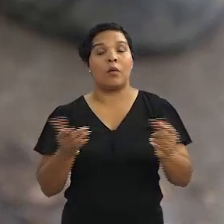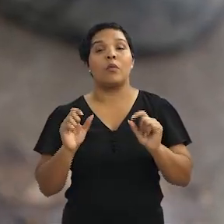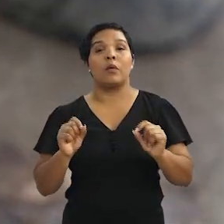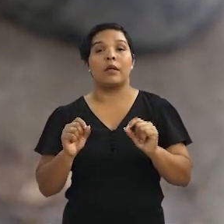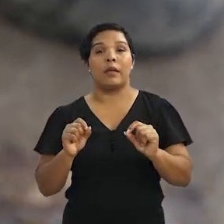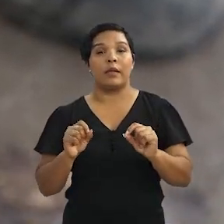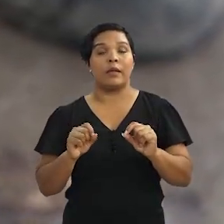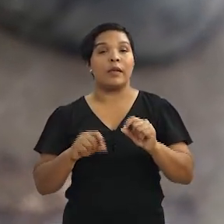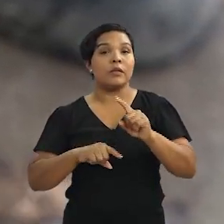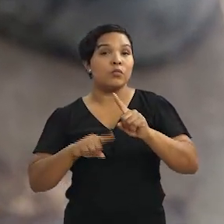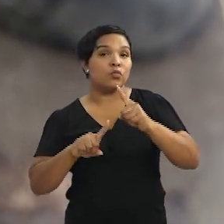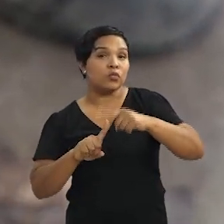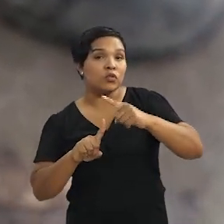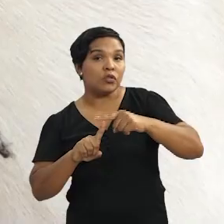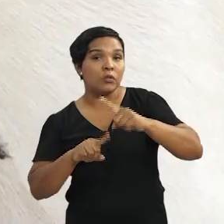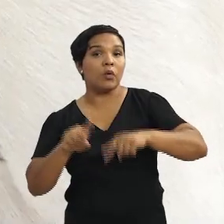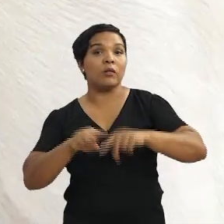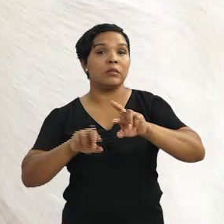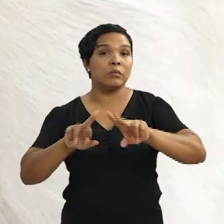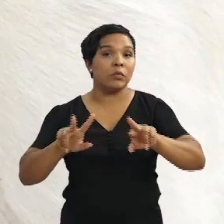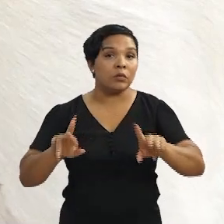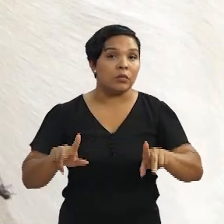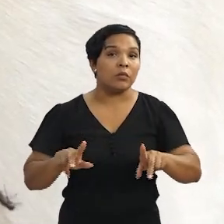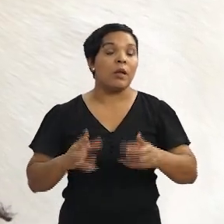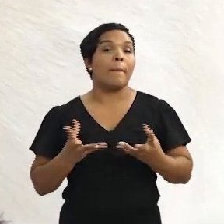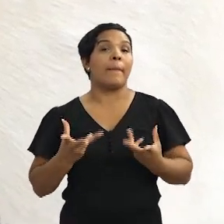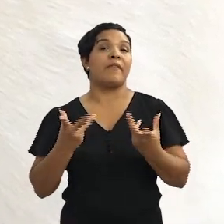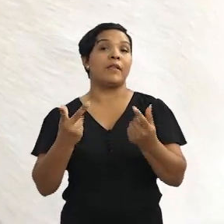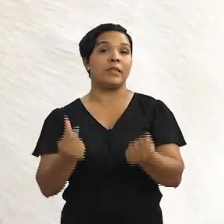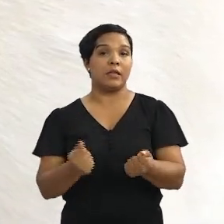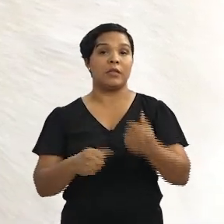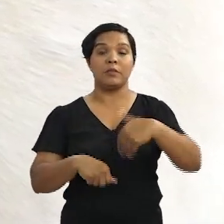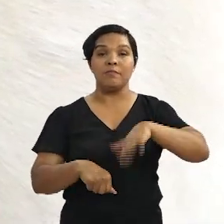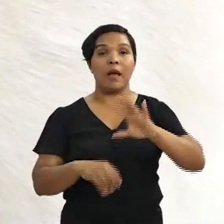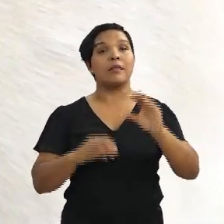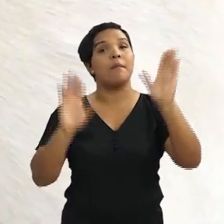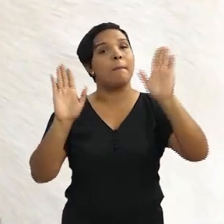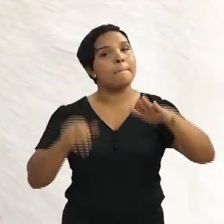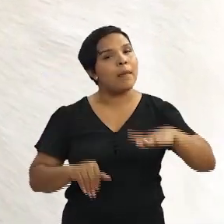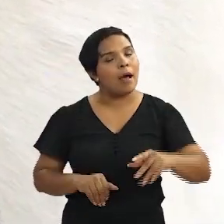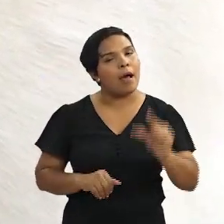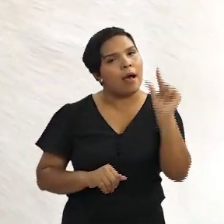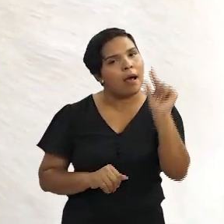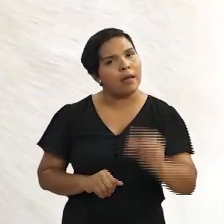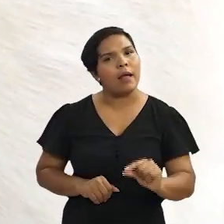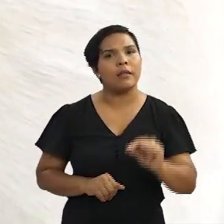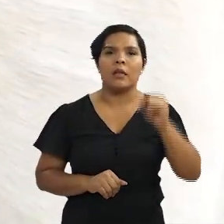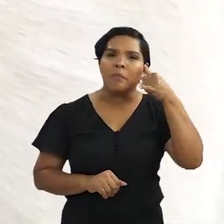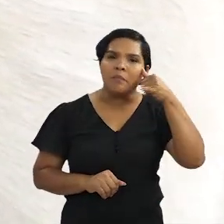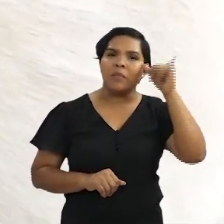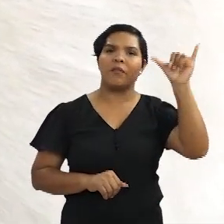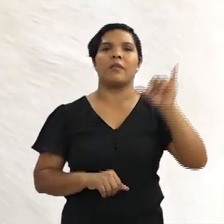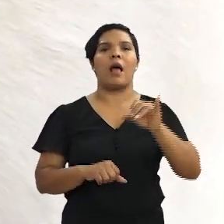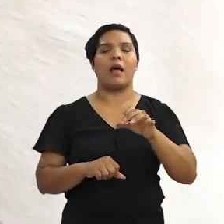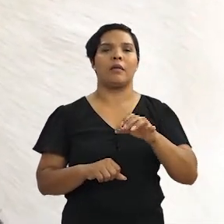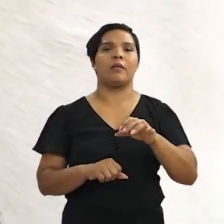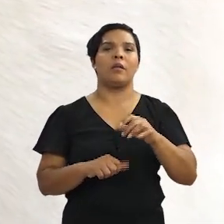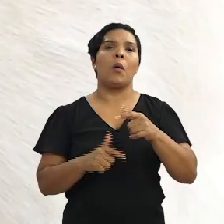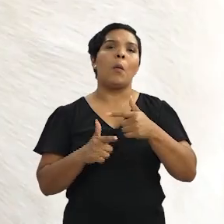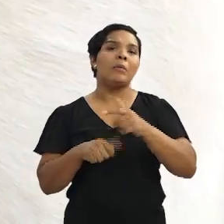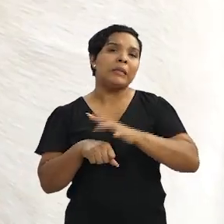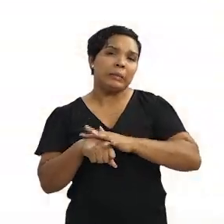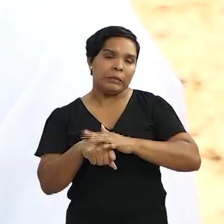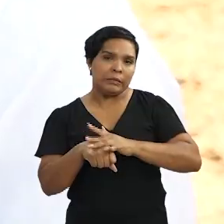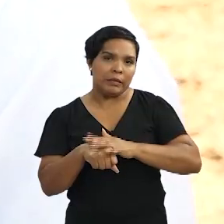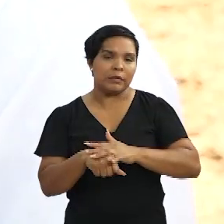agora comprovam que o extrato pirolenhoso é um aliado bem mais eficiente e mais barato para evitar essas infecções